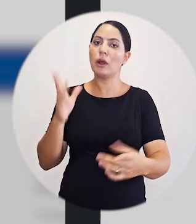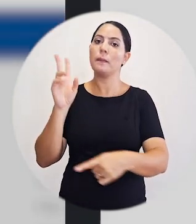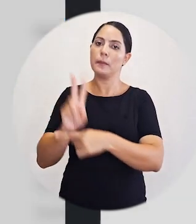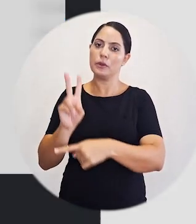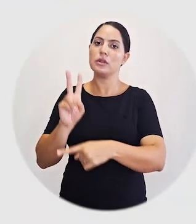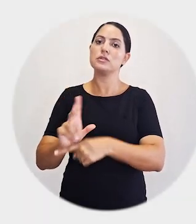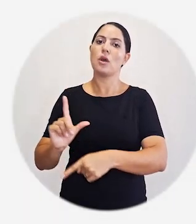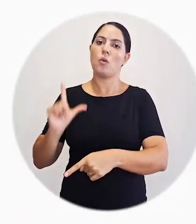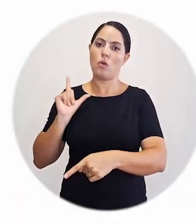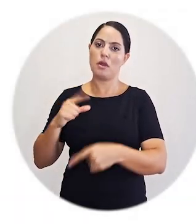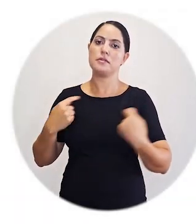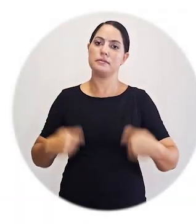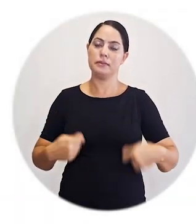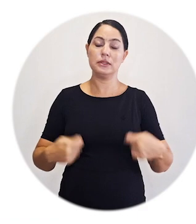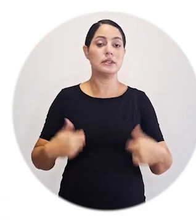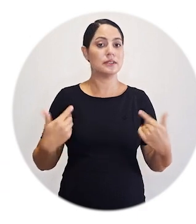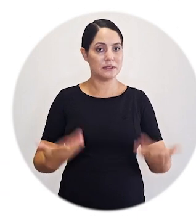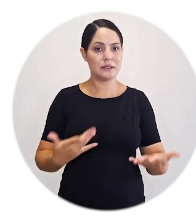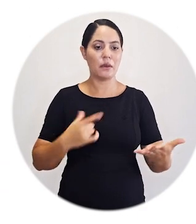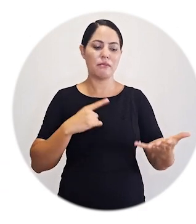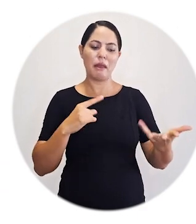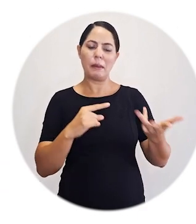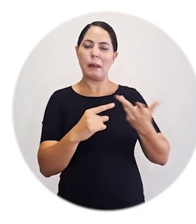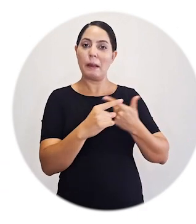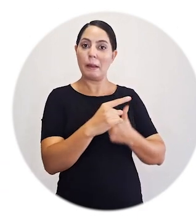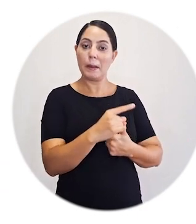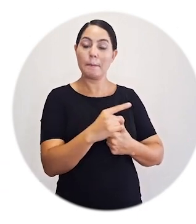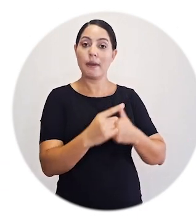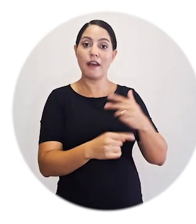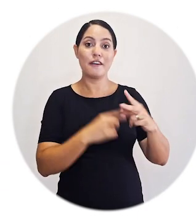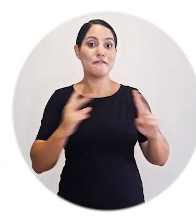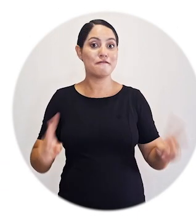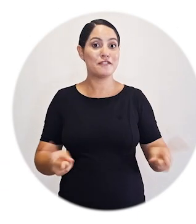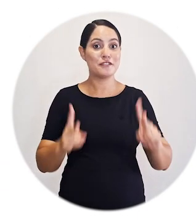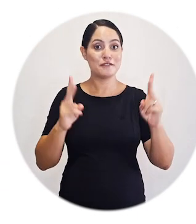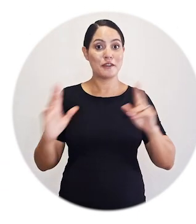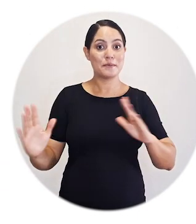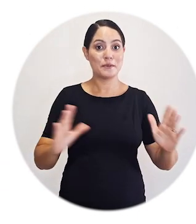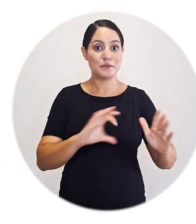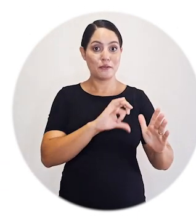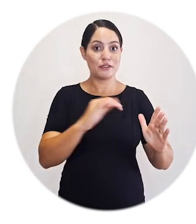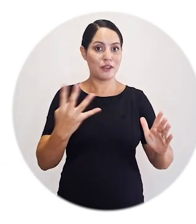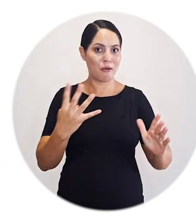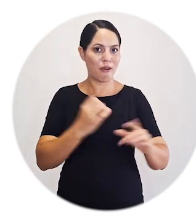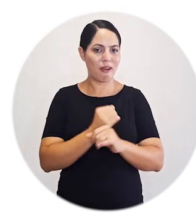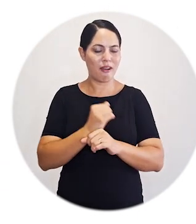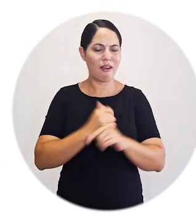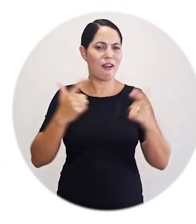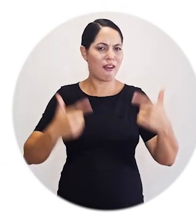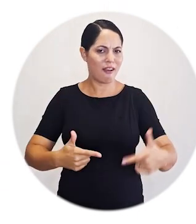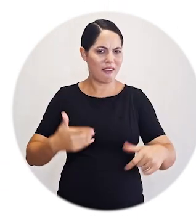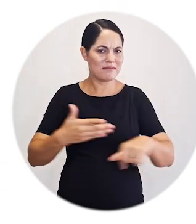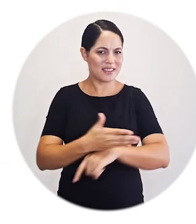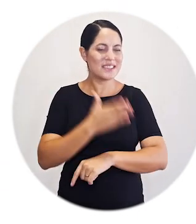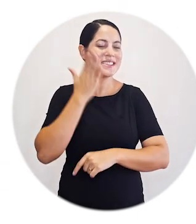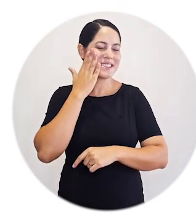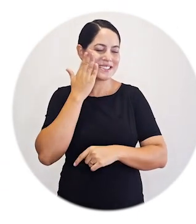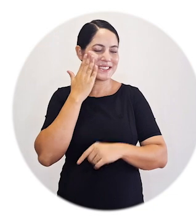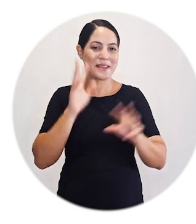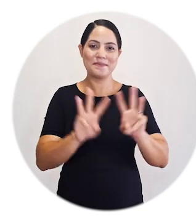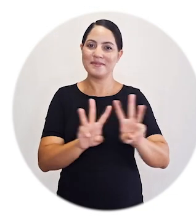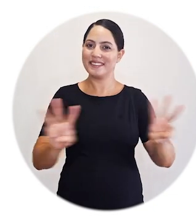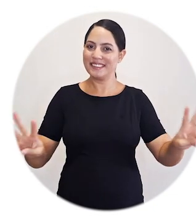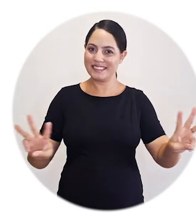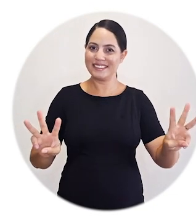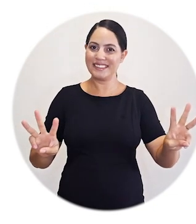profissão. Os detalhes de tantas conquistas e vitórias da Ordem nesses 94 anos de história, você sabe onde encontrar. Basta